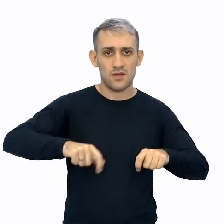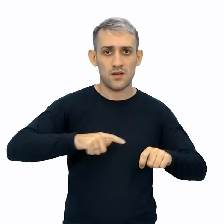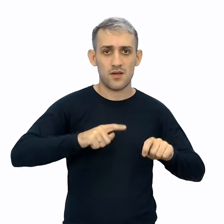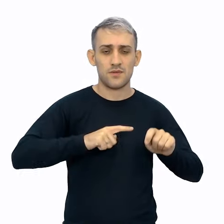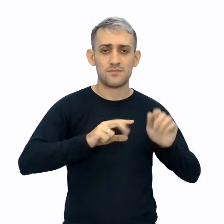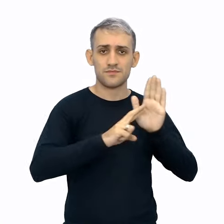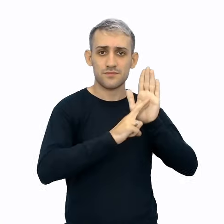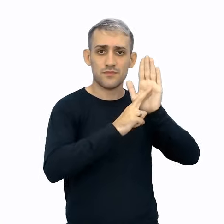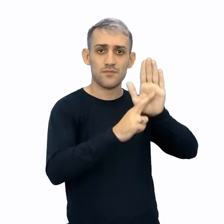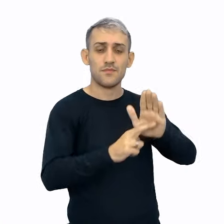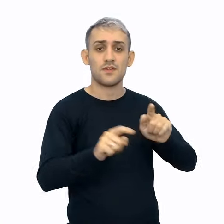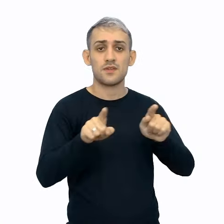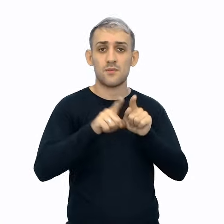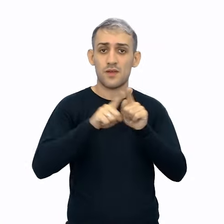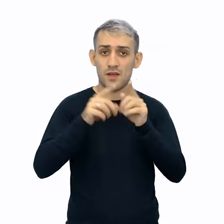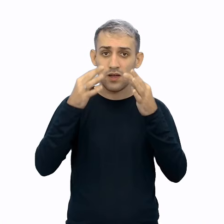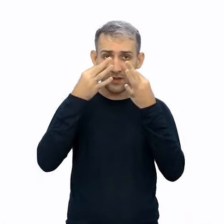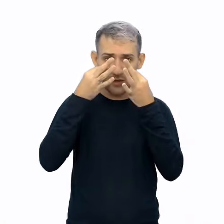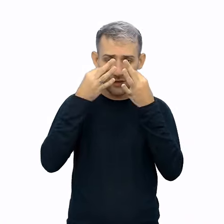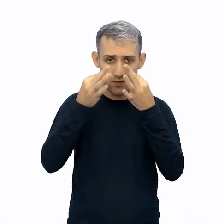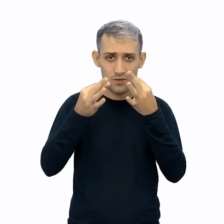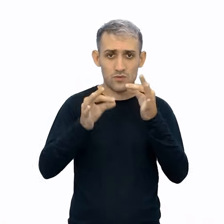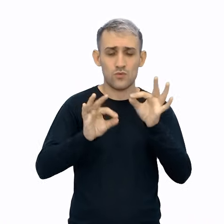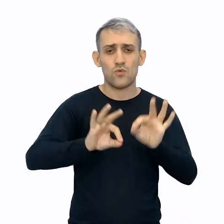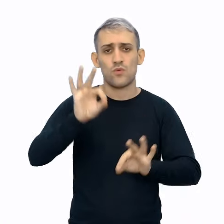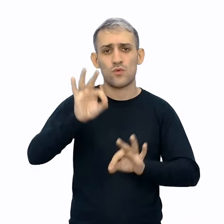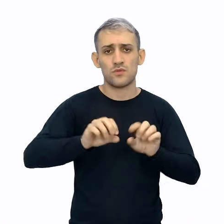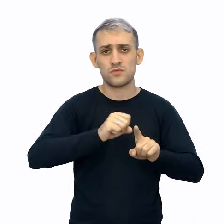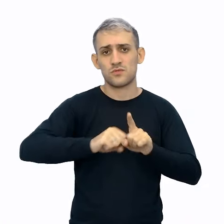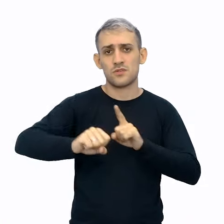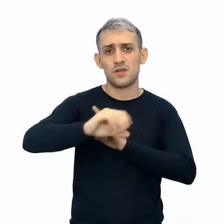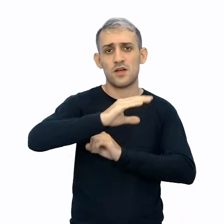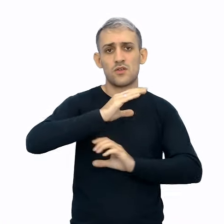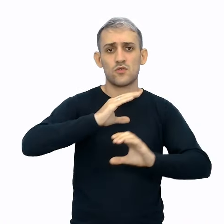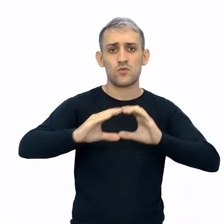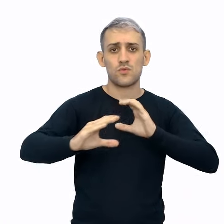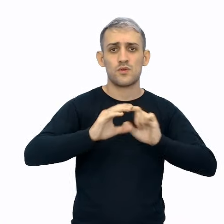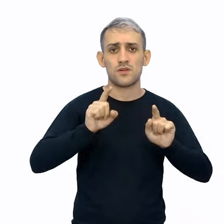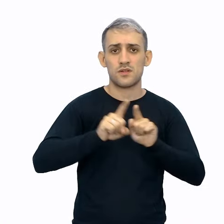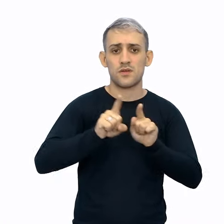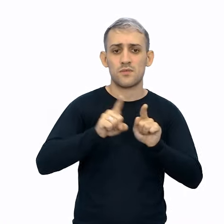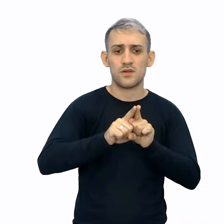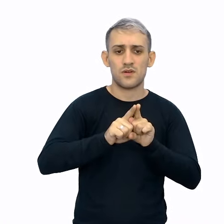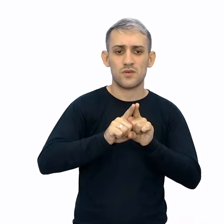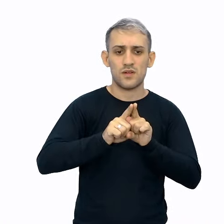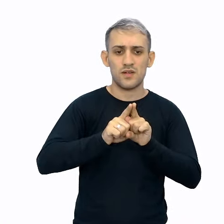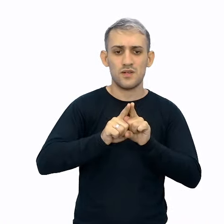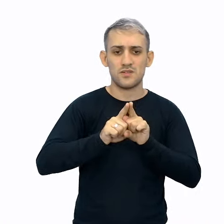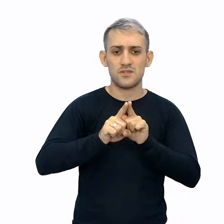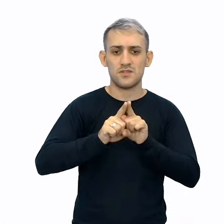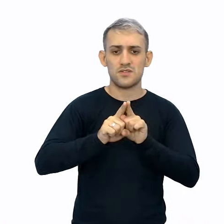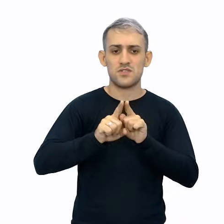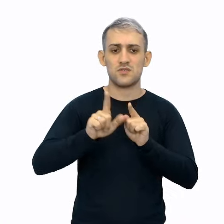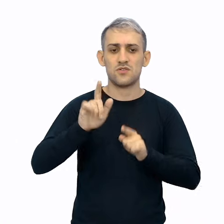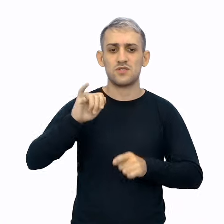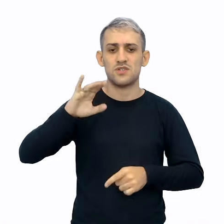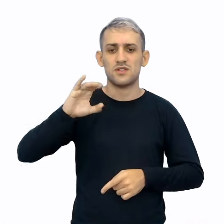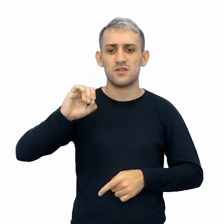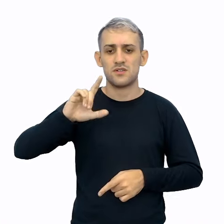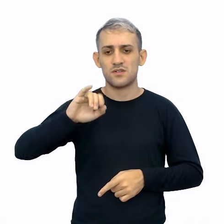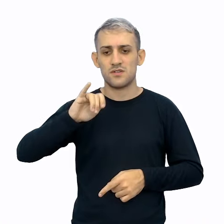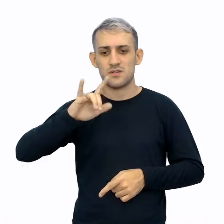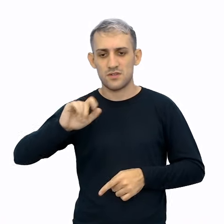observando aí os domínios sociais de comunicação as tipologias e linguagens dominantes de cada gênero